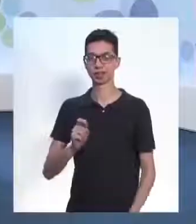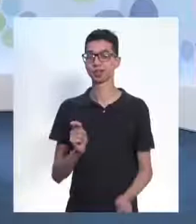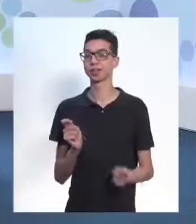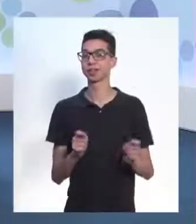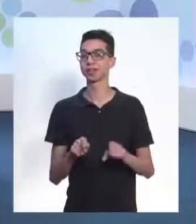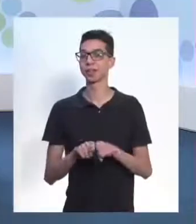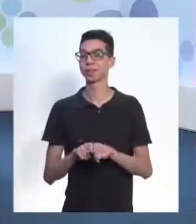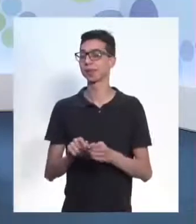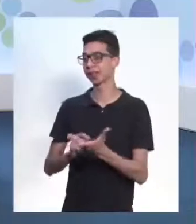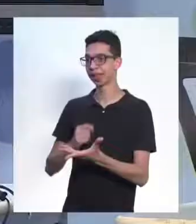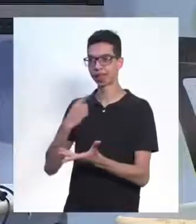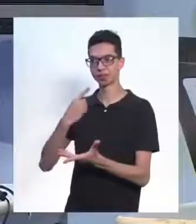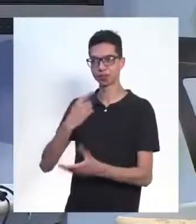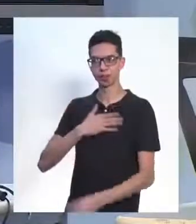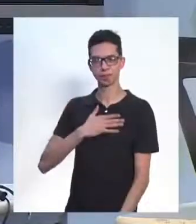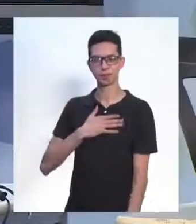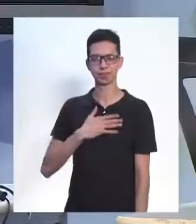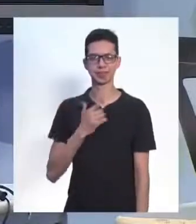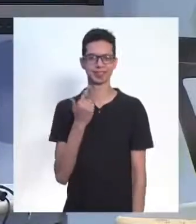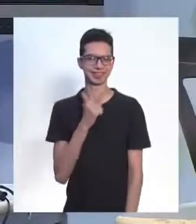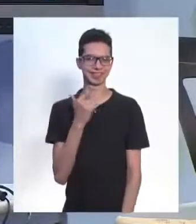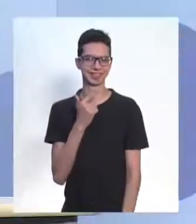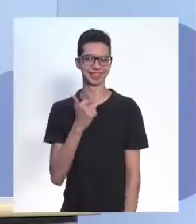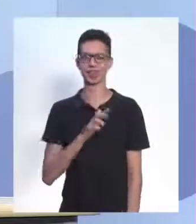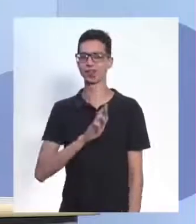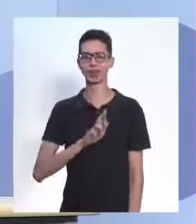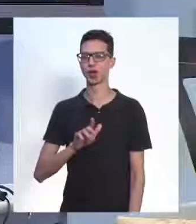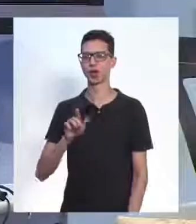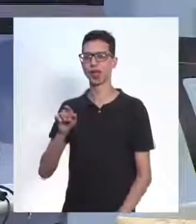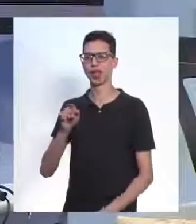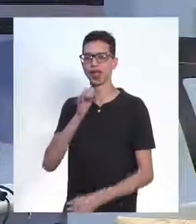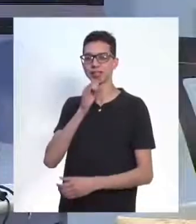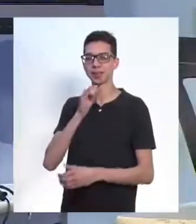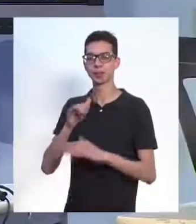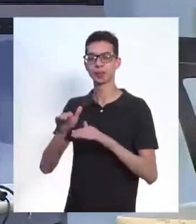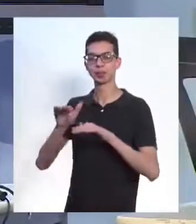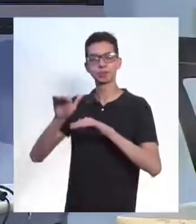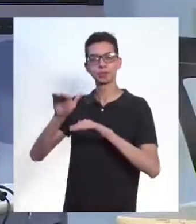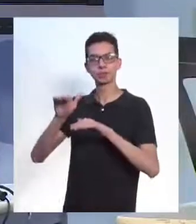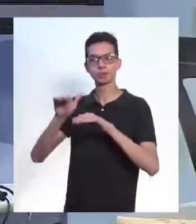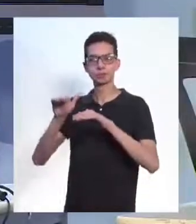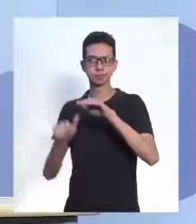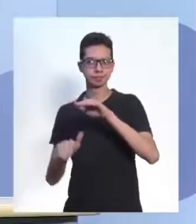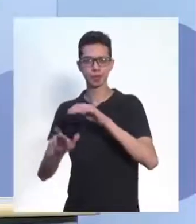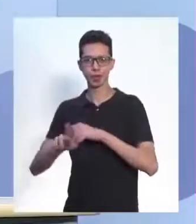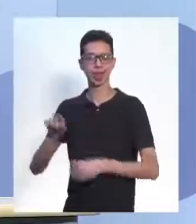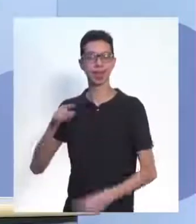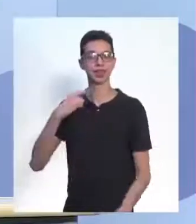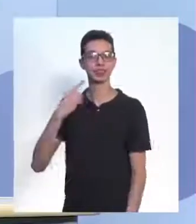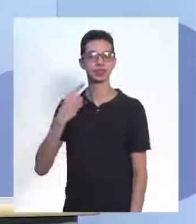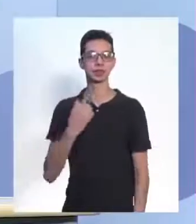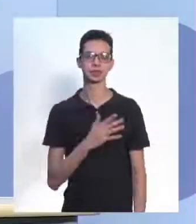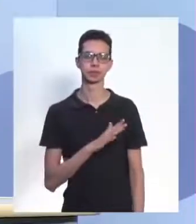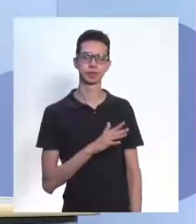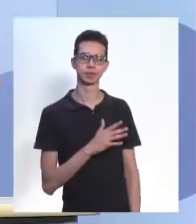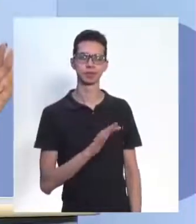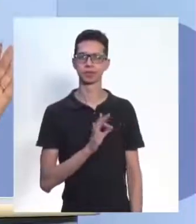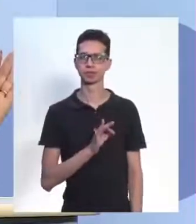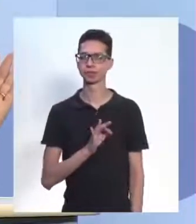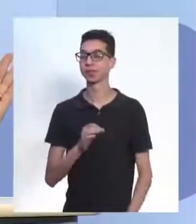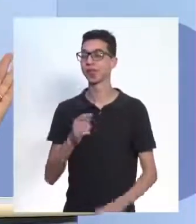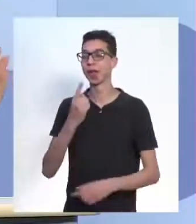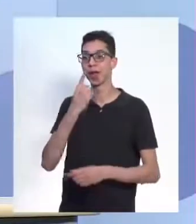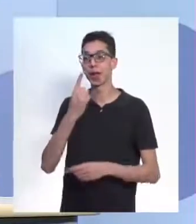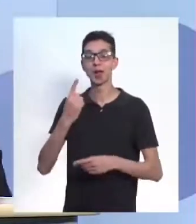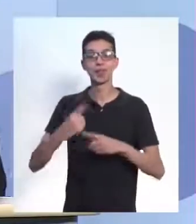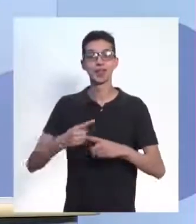e minha advogada. Não subordinada. Advogada. Mais ou menos, né? Porque, gente, olha só,